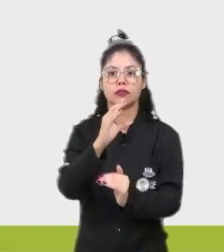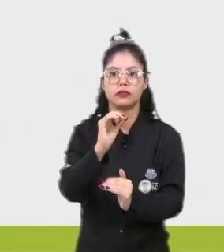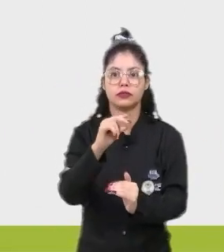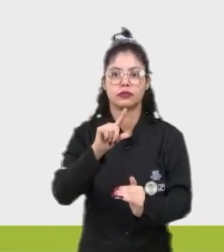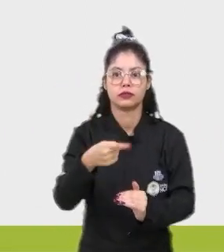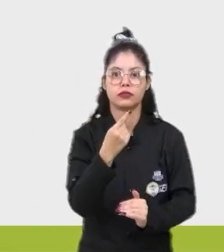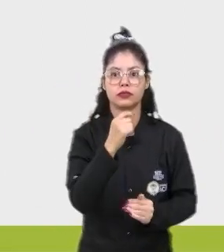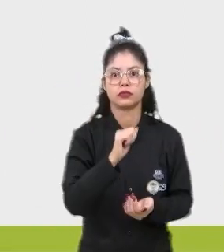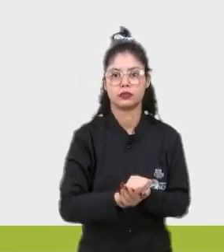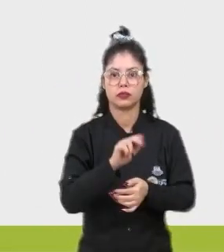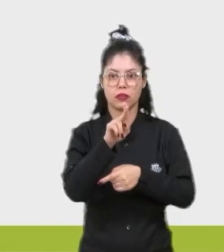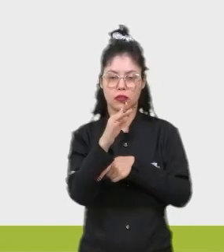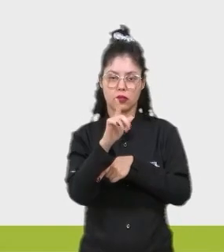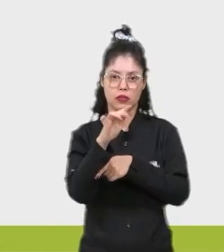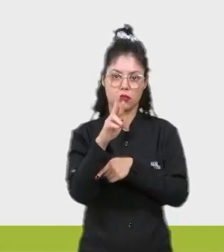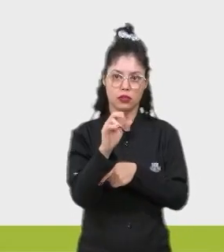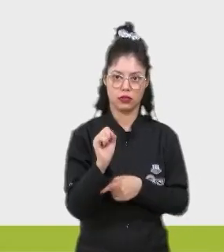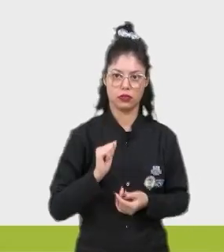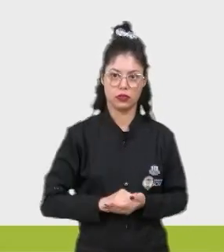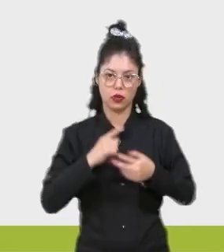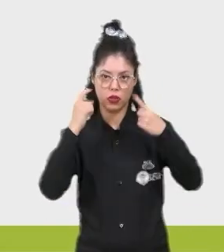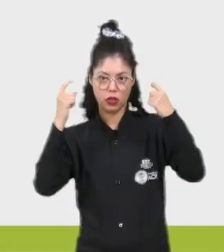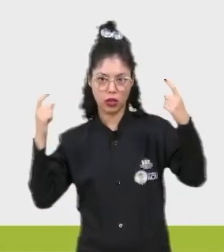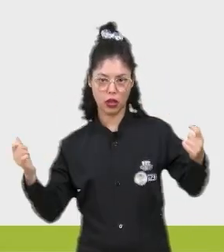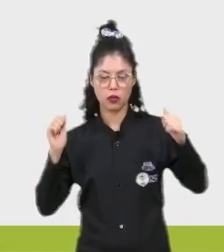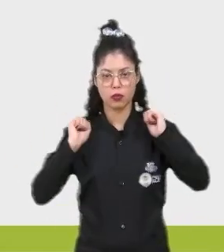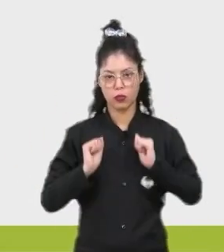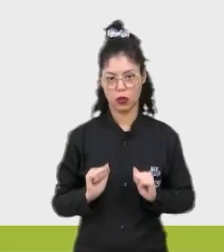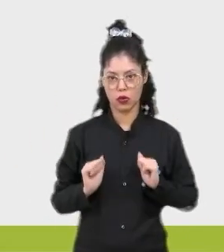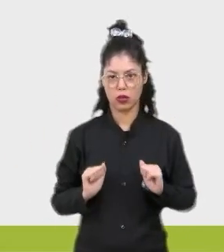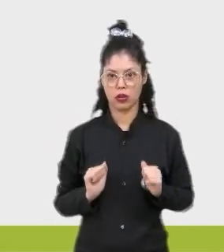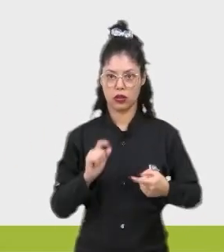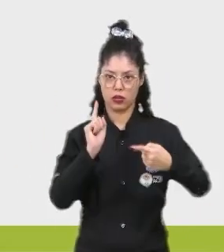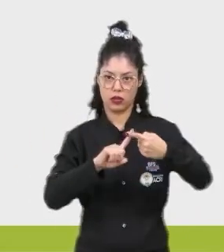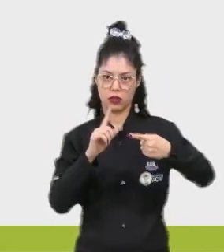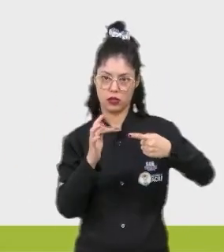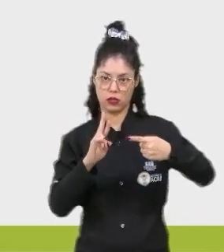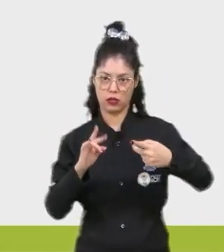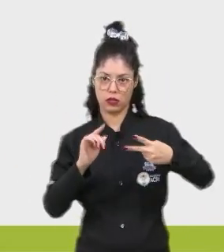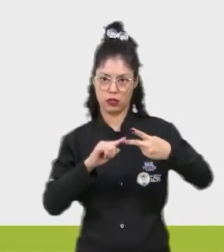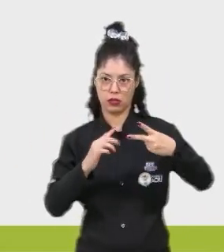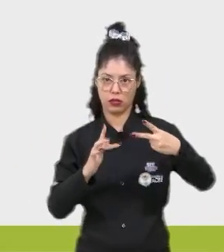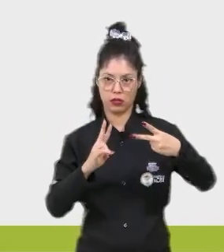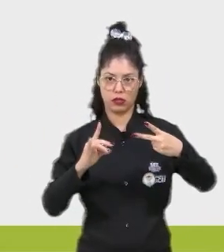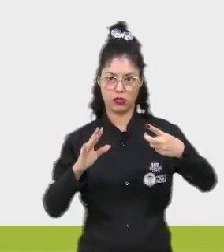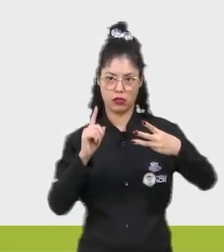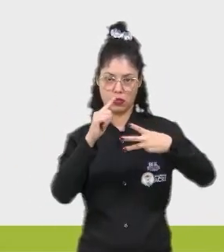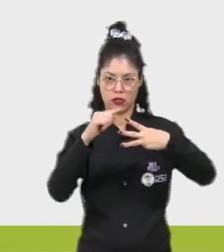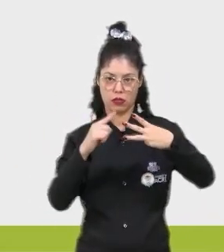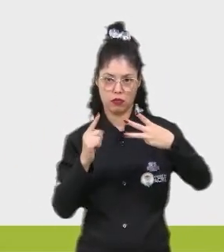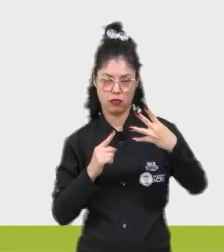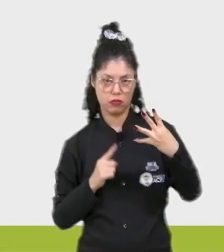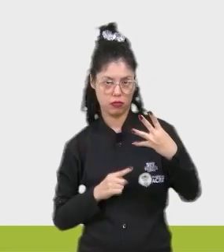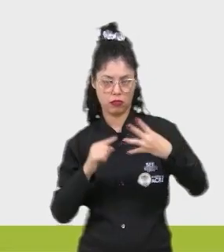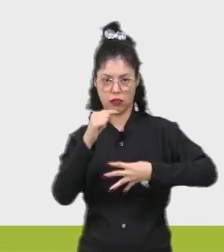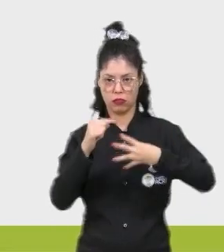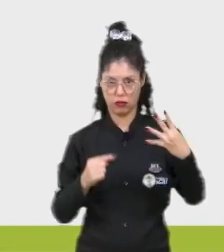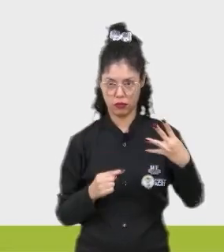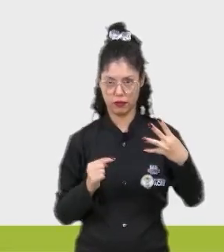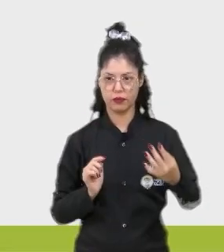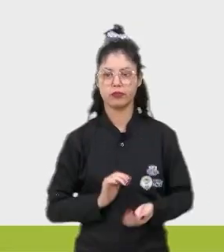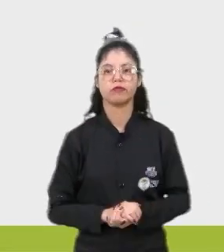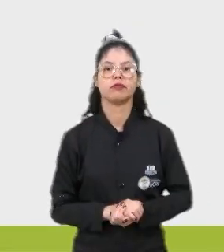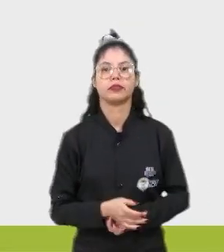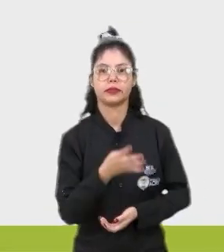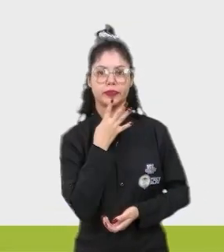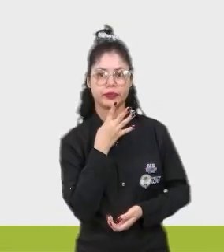de ultrassons. Então, uma onda sonora ela pode sofrer tanto reflexão, refração, interferência e difração. Já